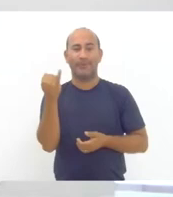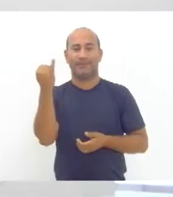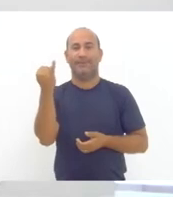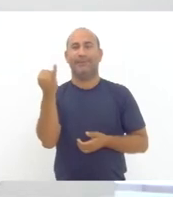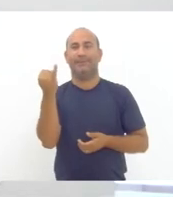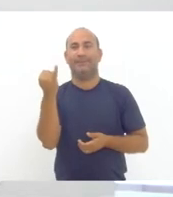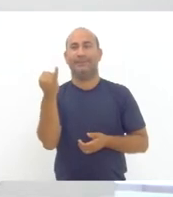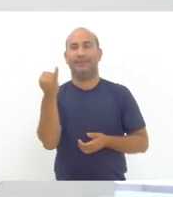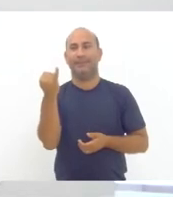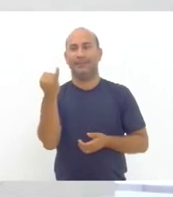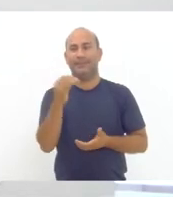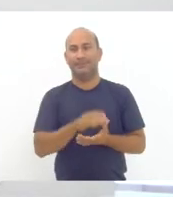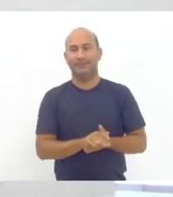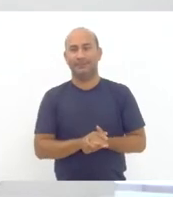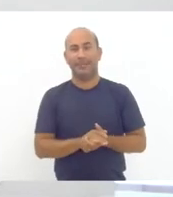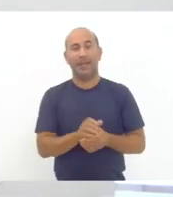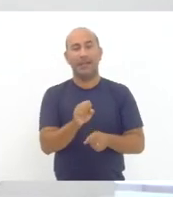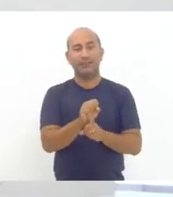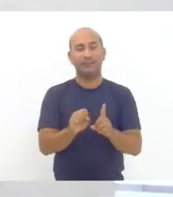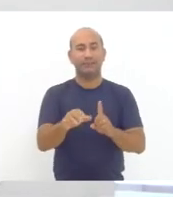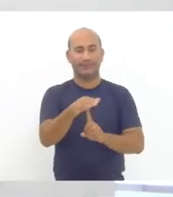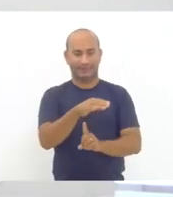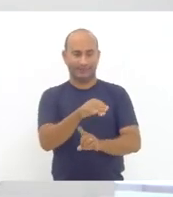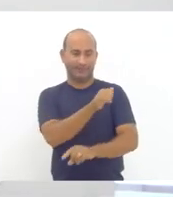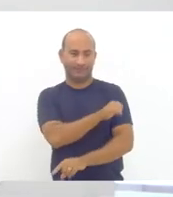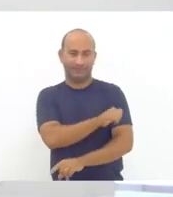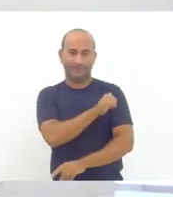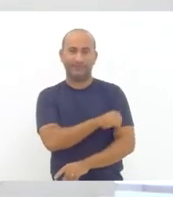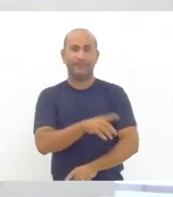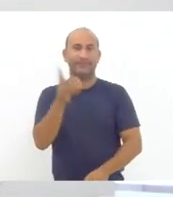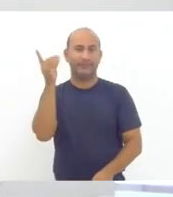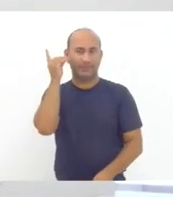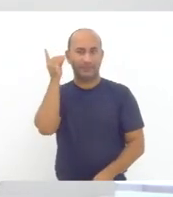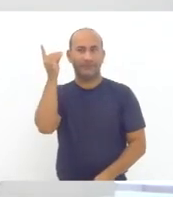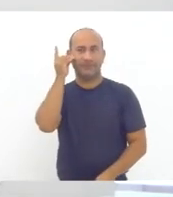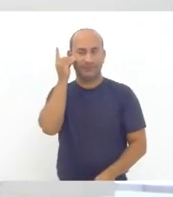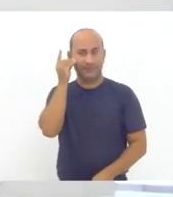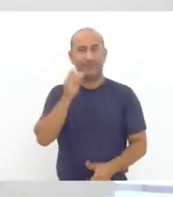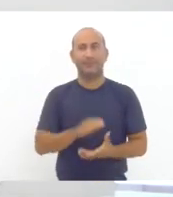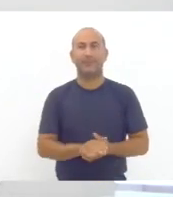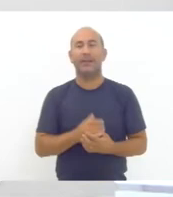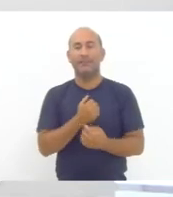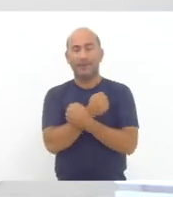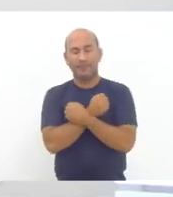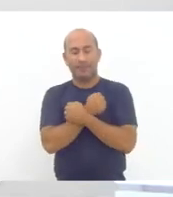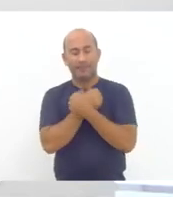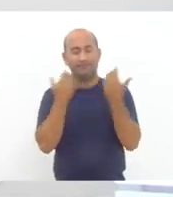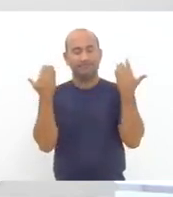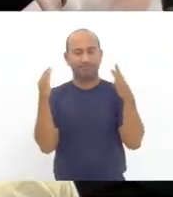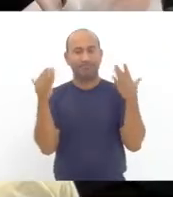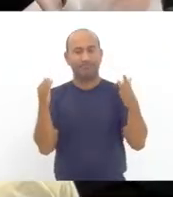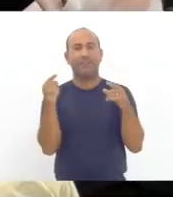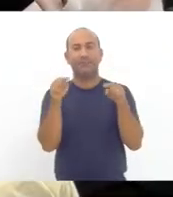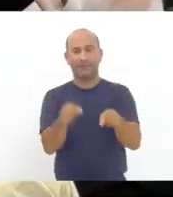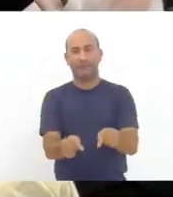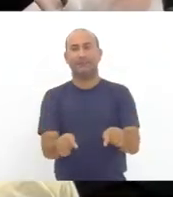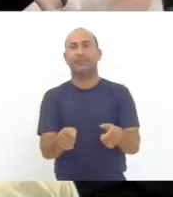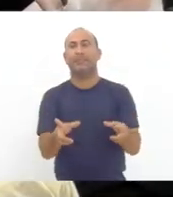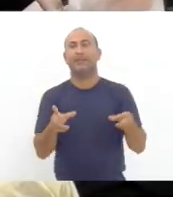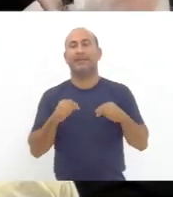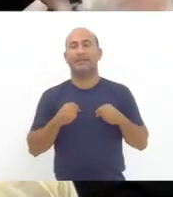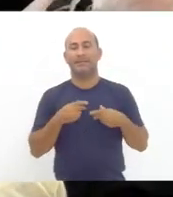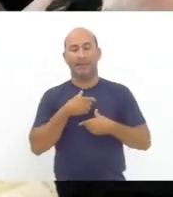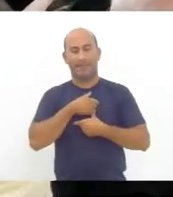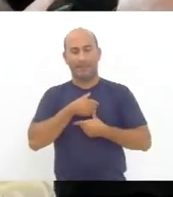para a sociedade do Rio de Janeiro para o rádio de uma maneira geral Então fique com meu abraço parabéns você é merecedor da